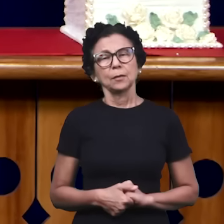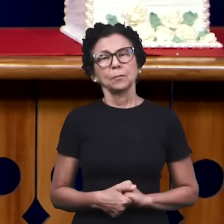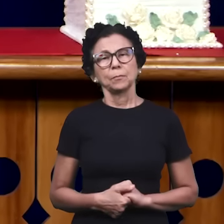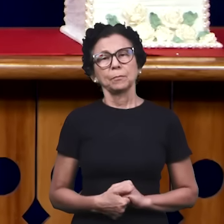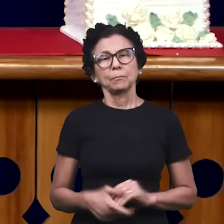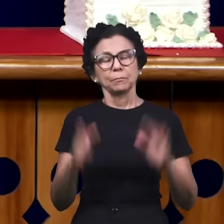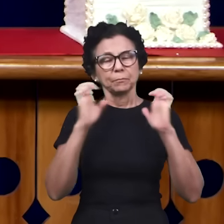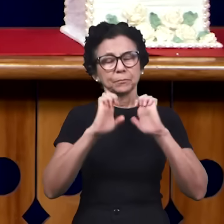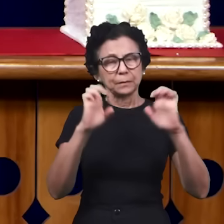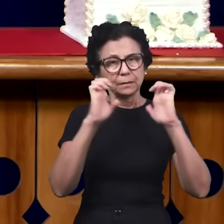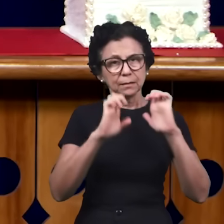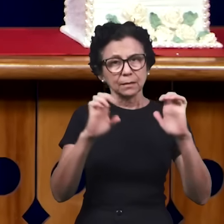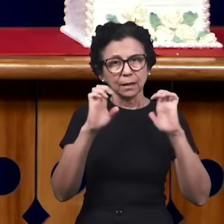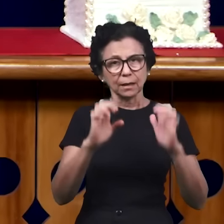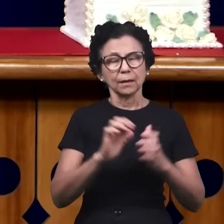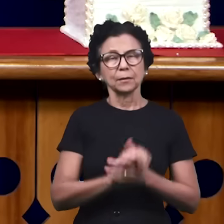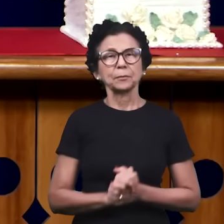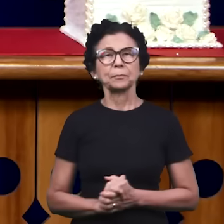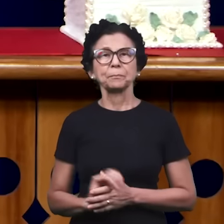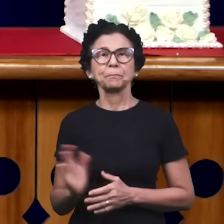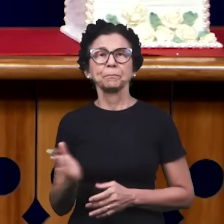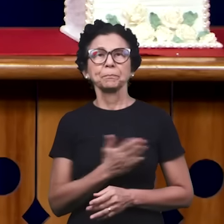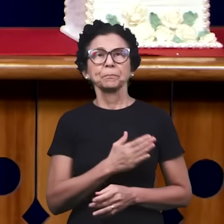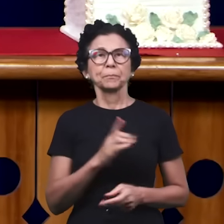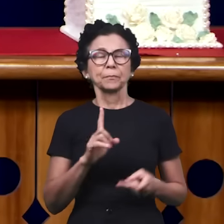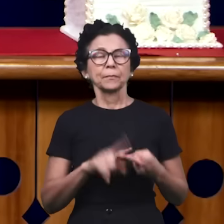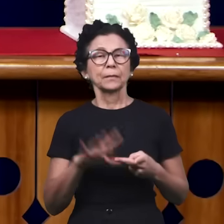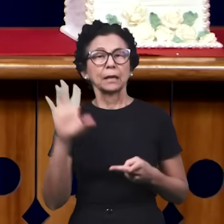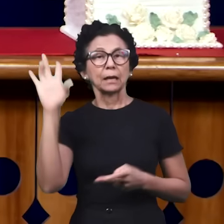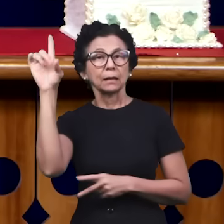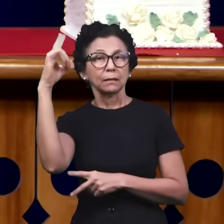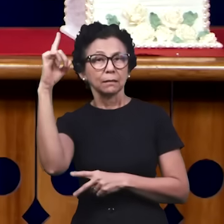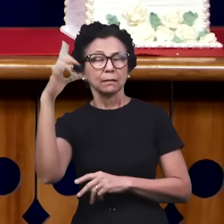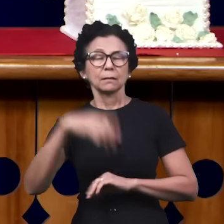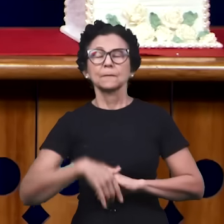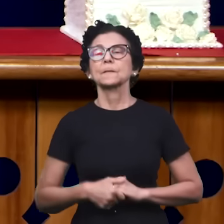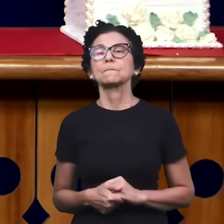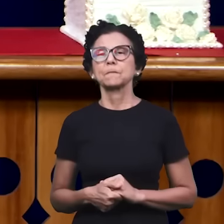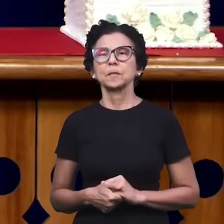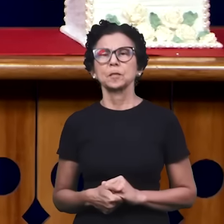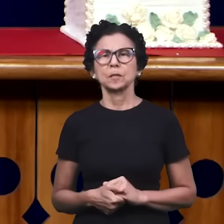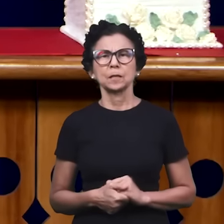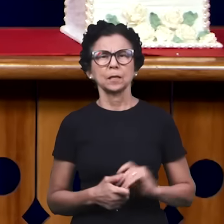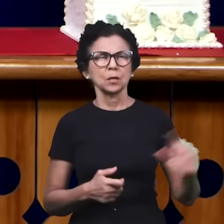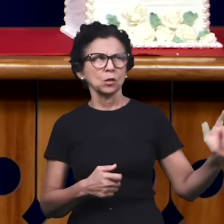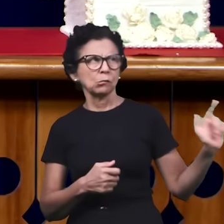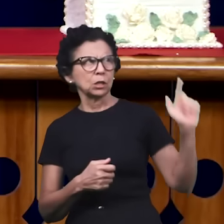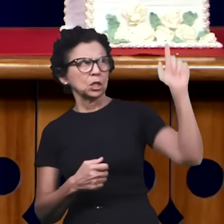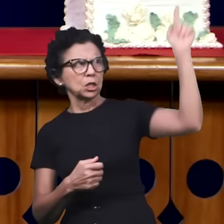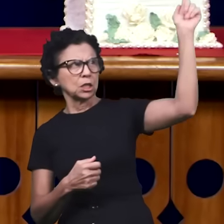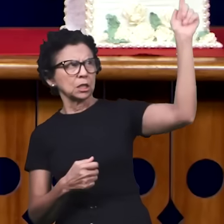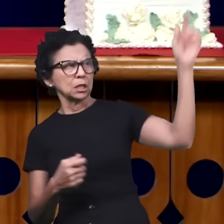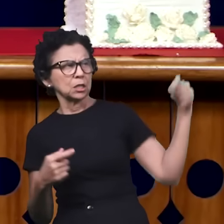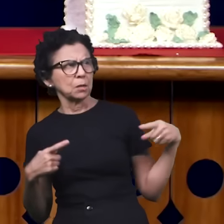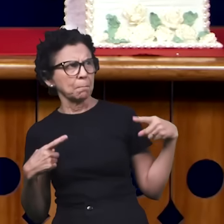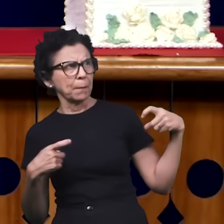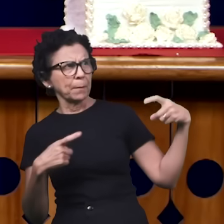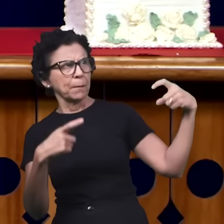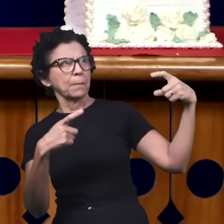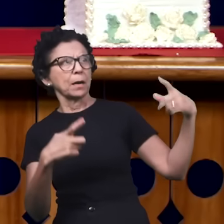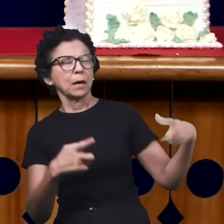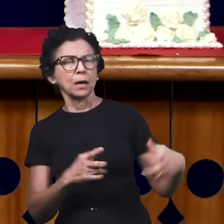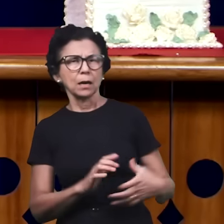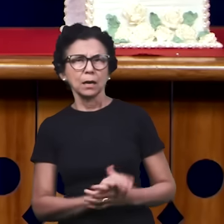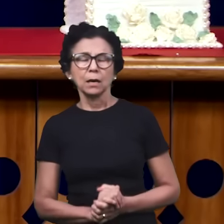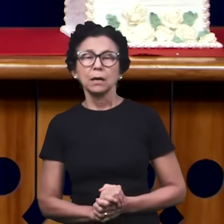para a vida eterna. Davi, por exemplo, foi jovem, lutou contra Golias e foi usado ali, resumidamente,